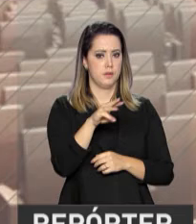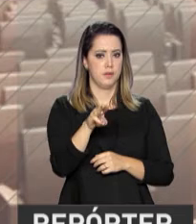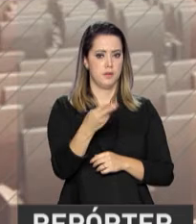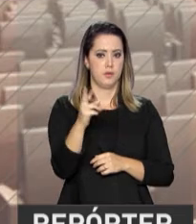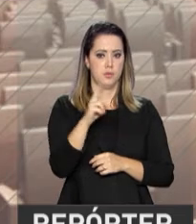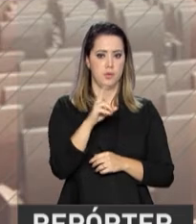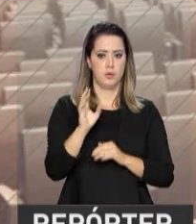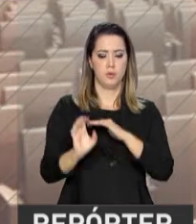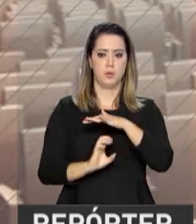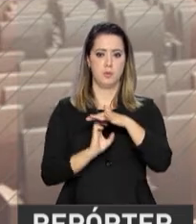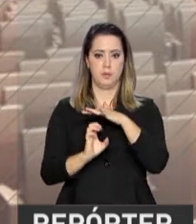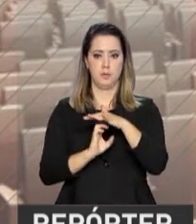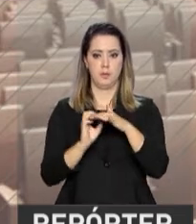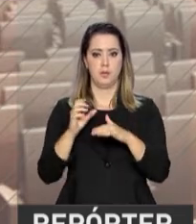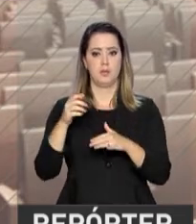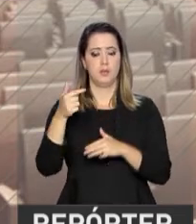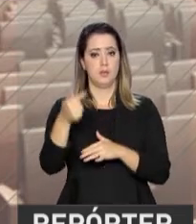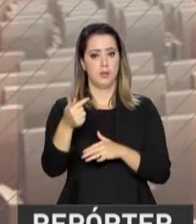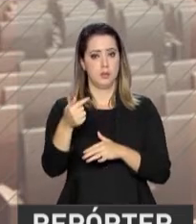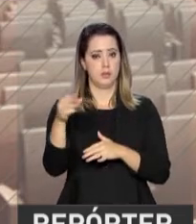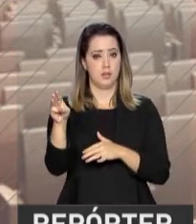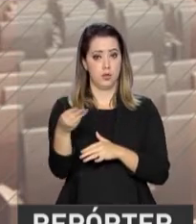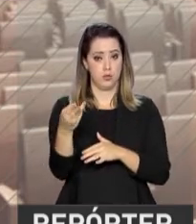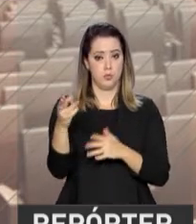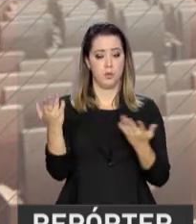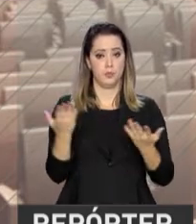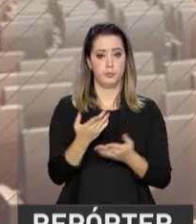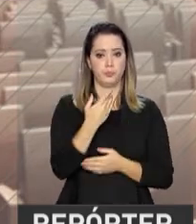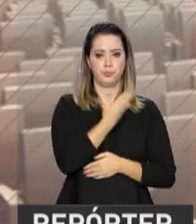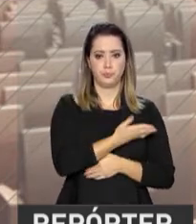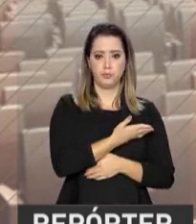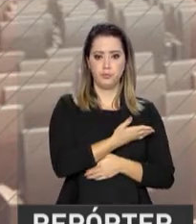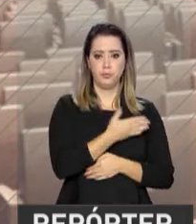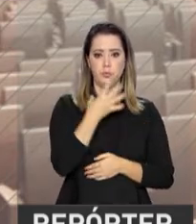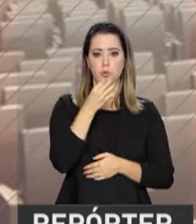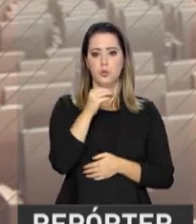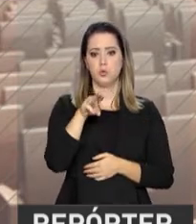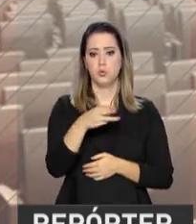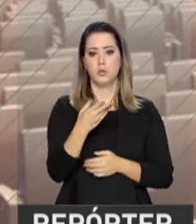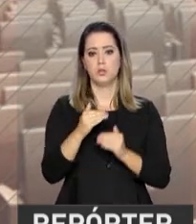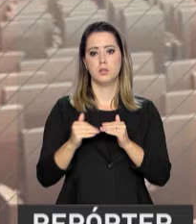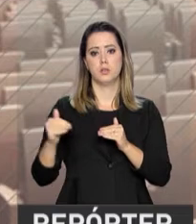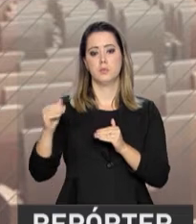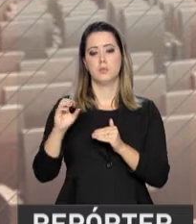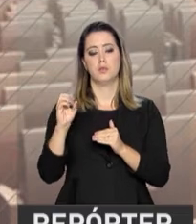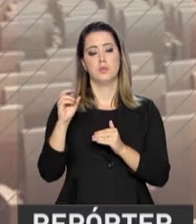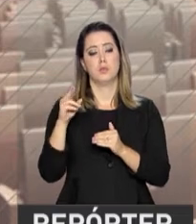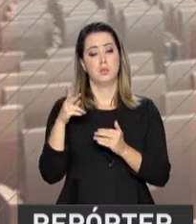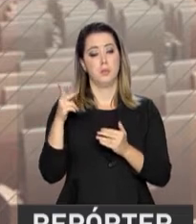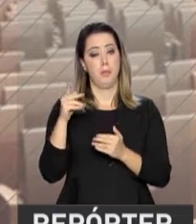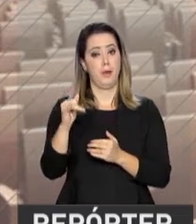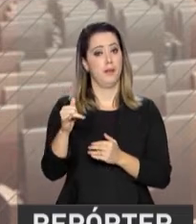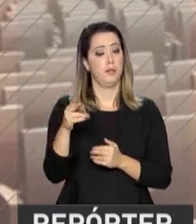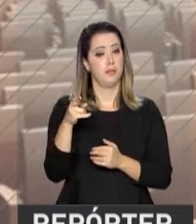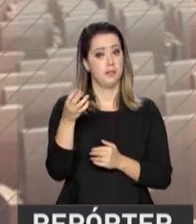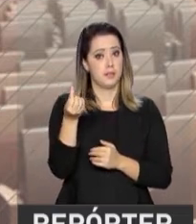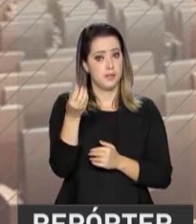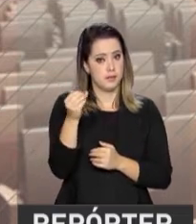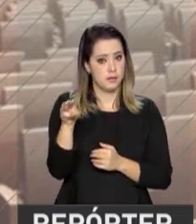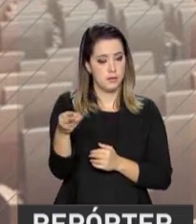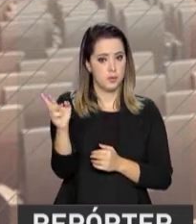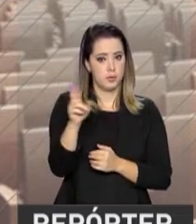empresários individuais e de 40 milhões para 60 milhões de reais para grandes empresas no lugar de